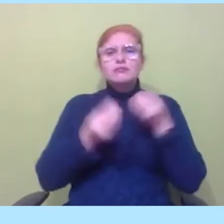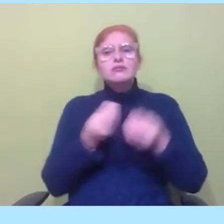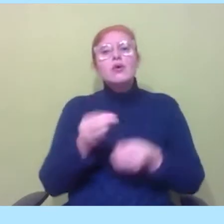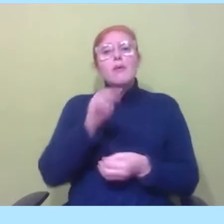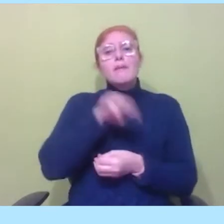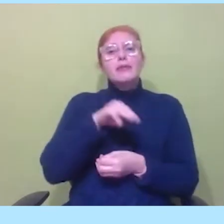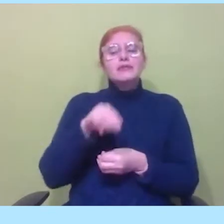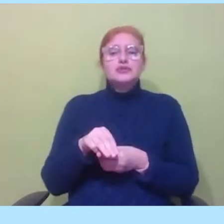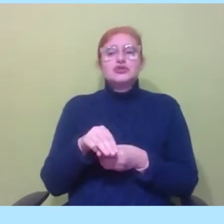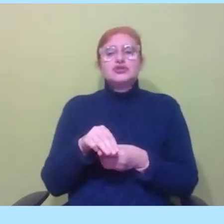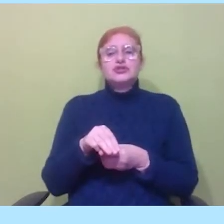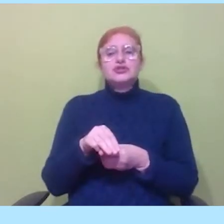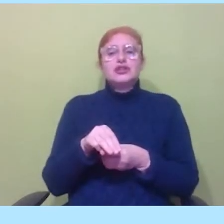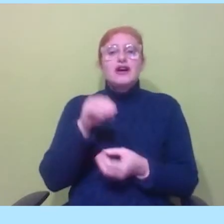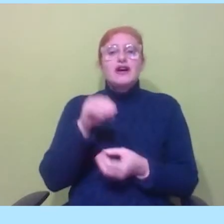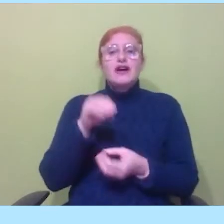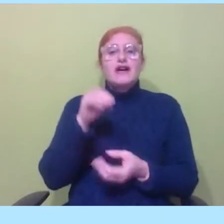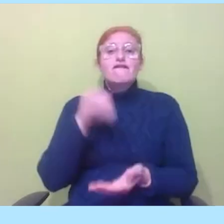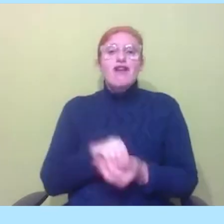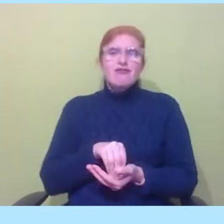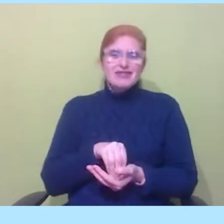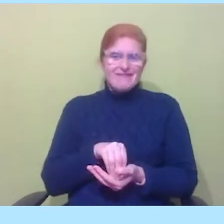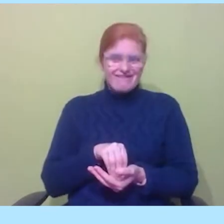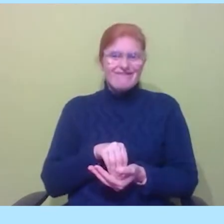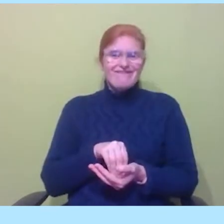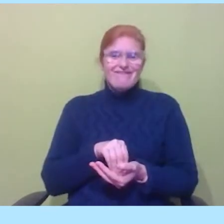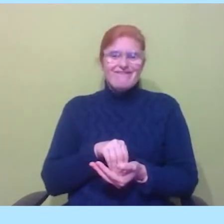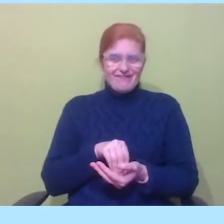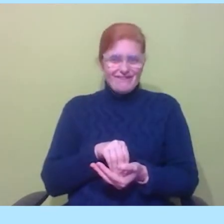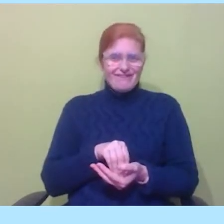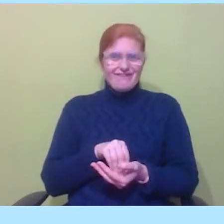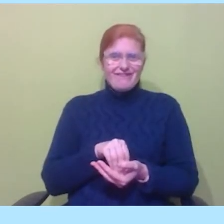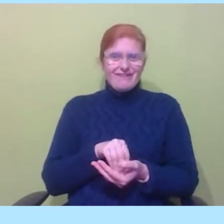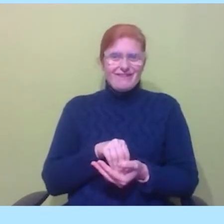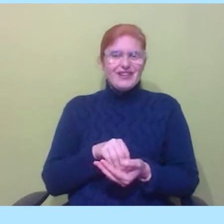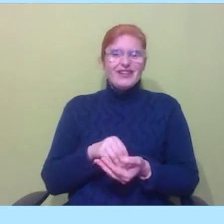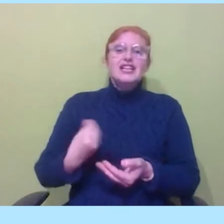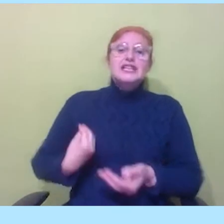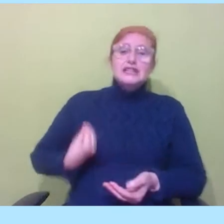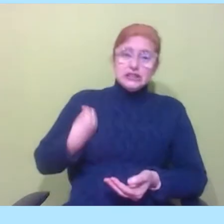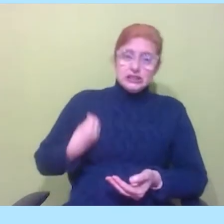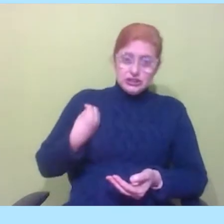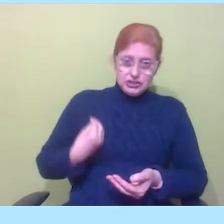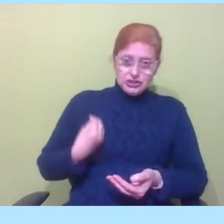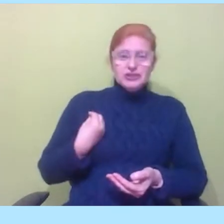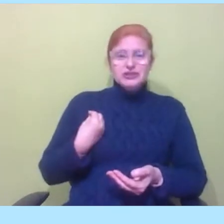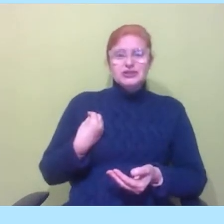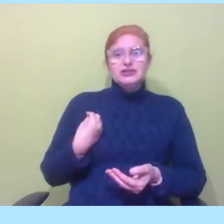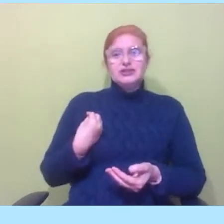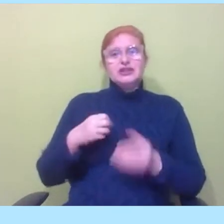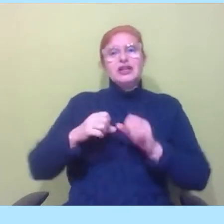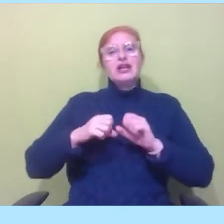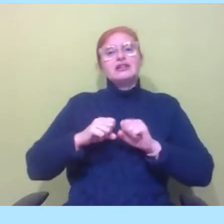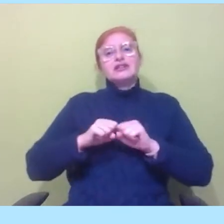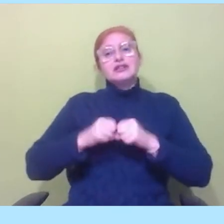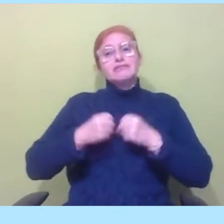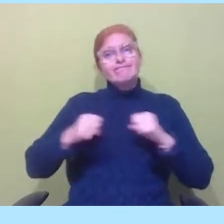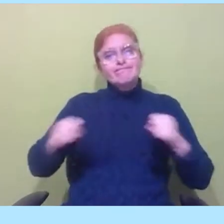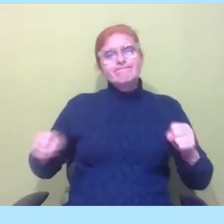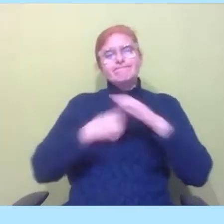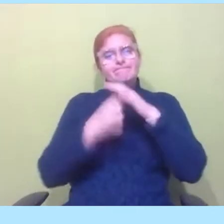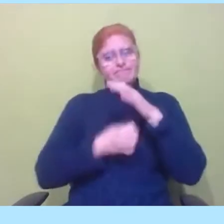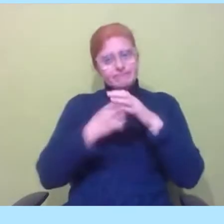ausência que existe aí do Estado, que existe aí das grandes empresas de internet, que existe aí das operadoras